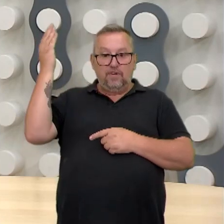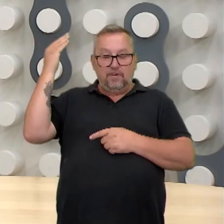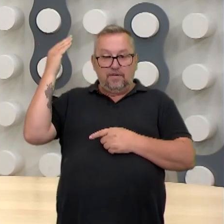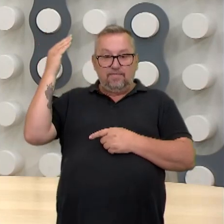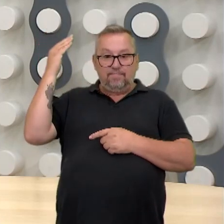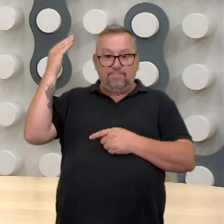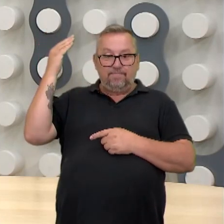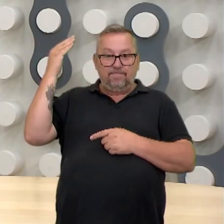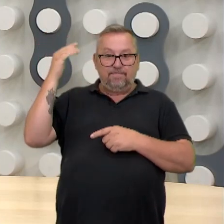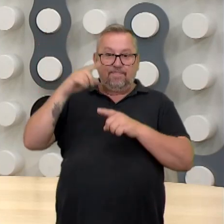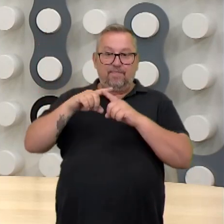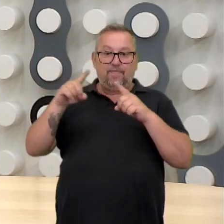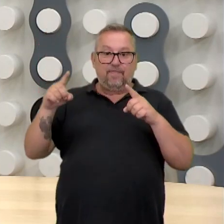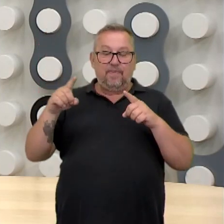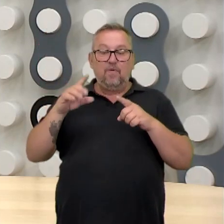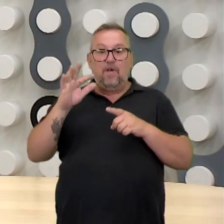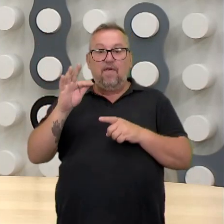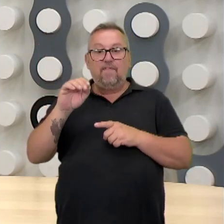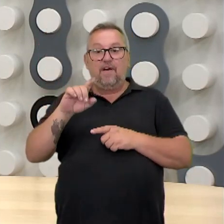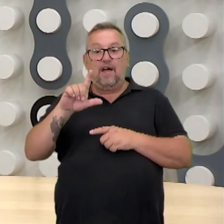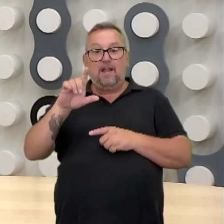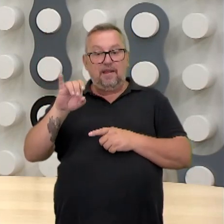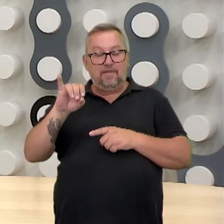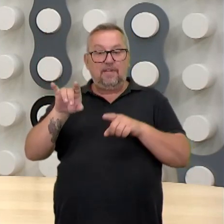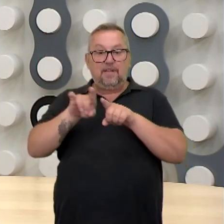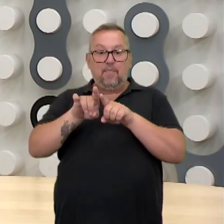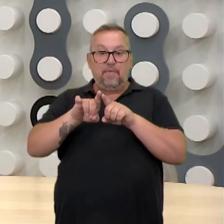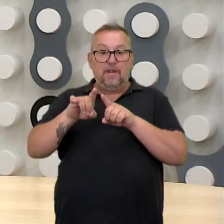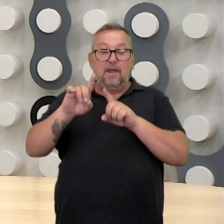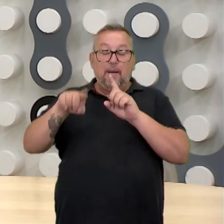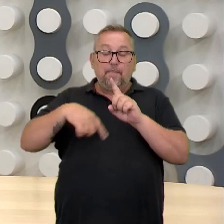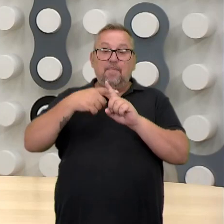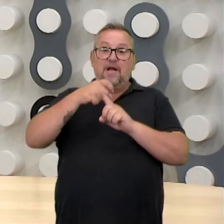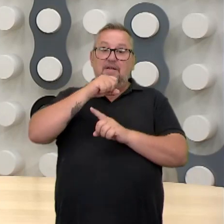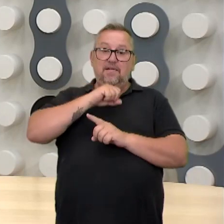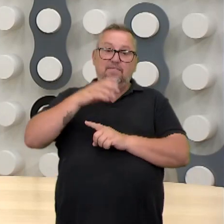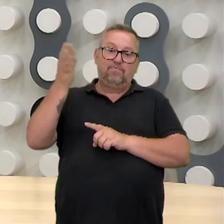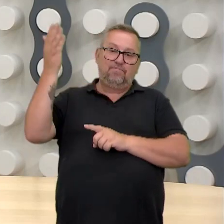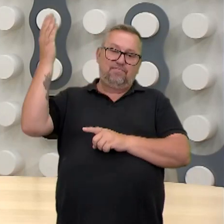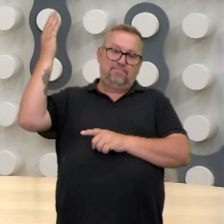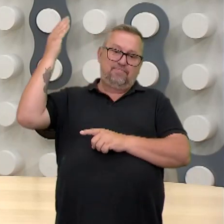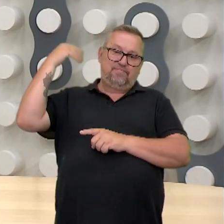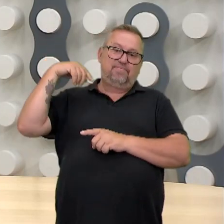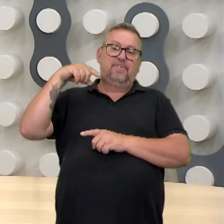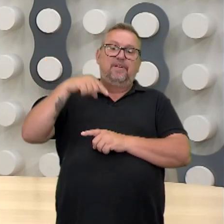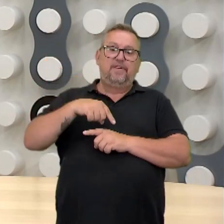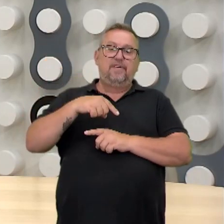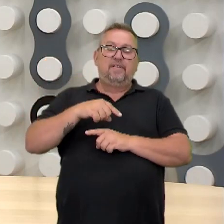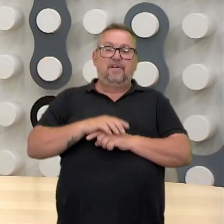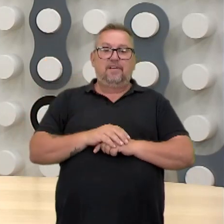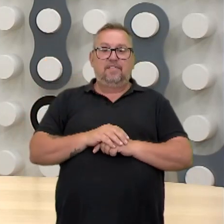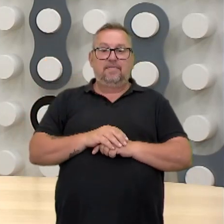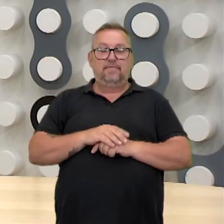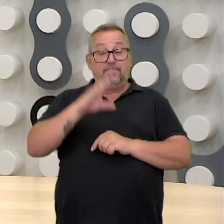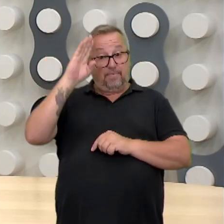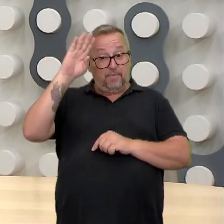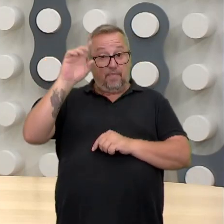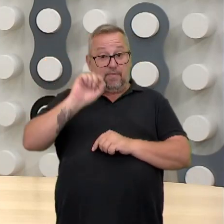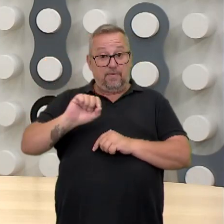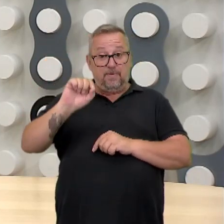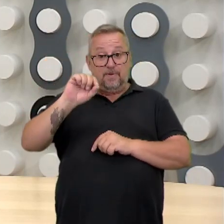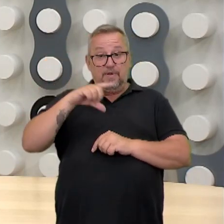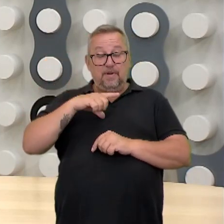do Fanerozoico, né, é a era mais antiga desse né, principalmente tendo